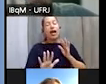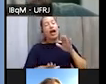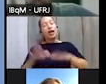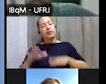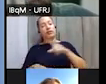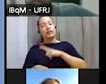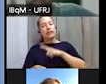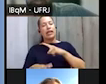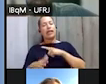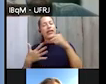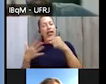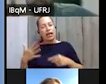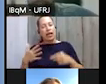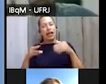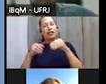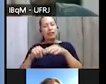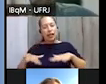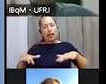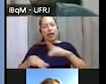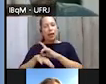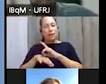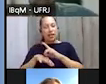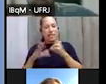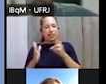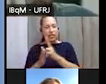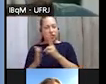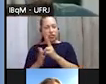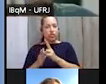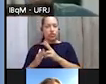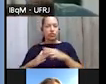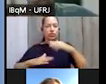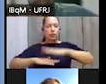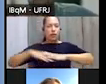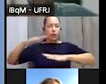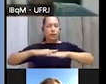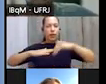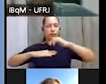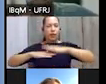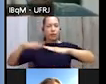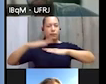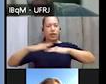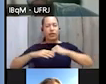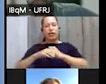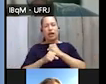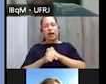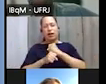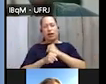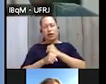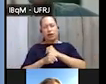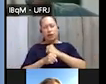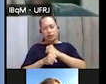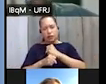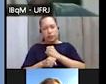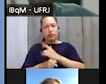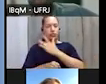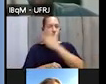da terra preta de índio, dessas camadas que são geradas ao longo de séculos ou milhares de anos, de populações que ali